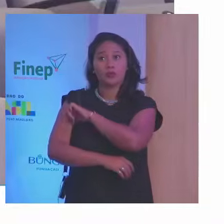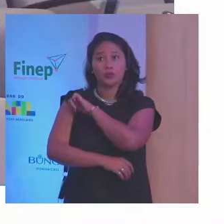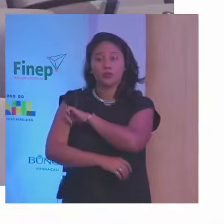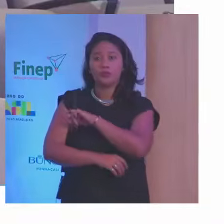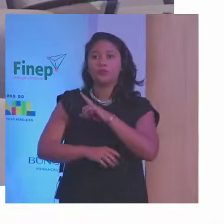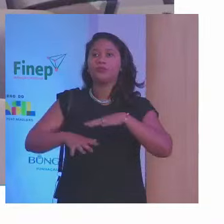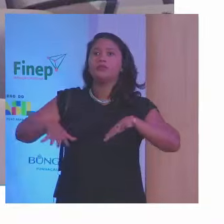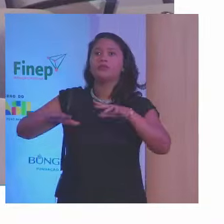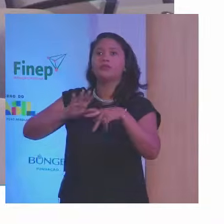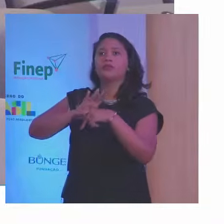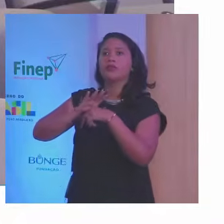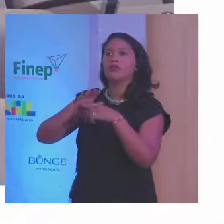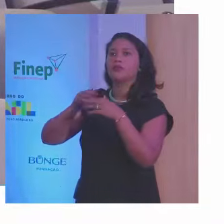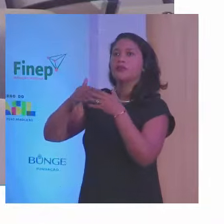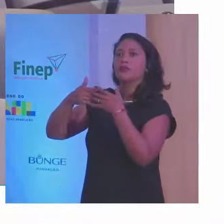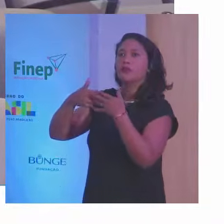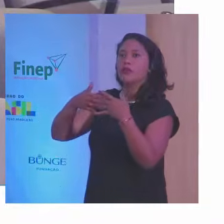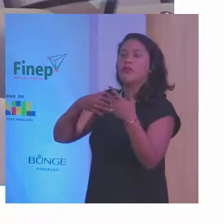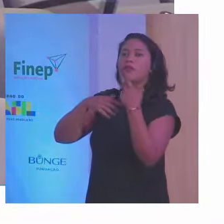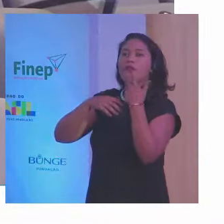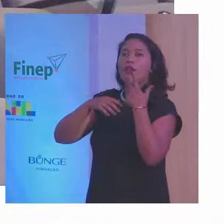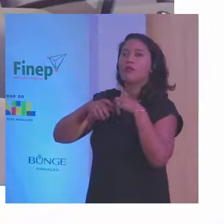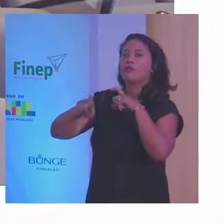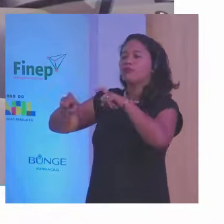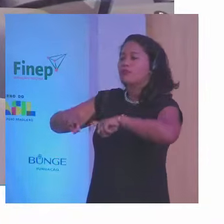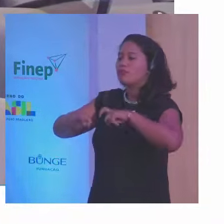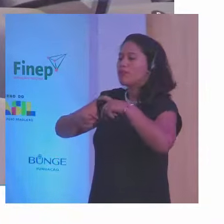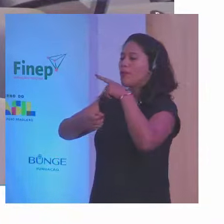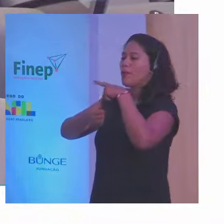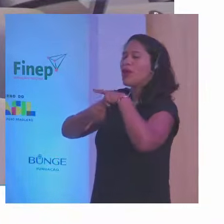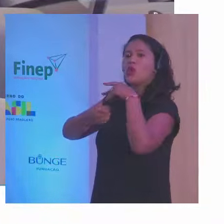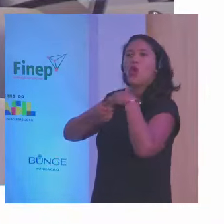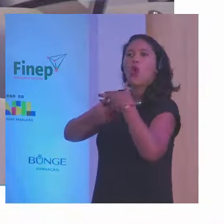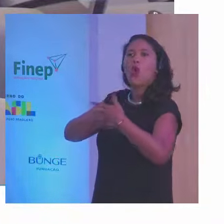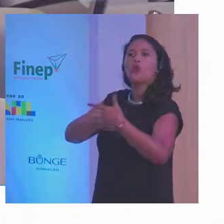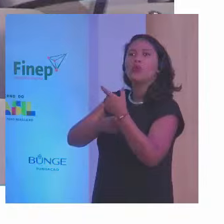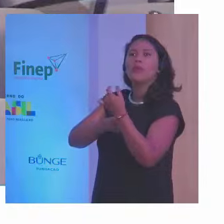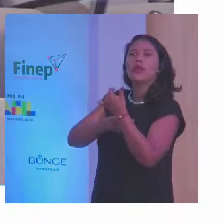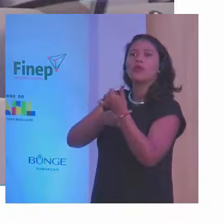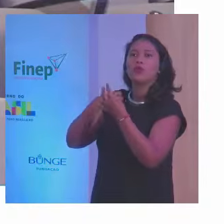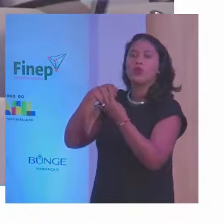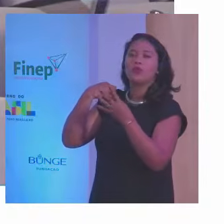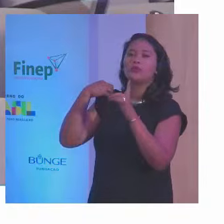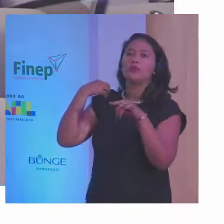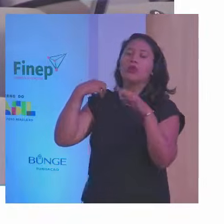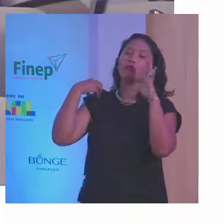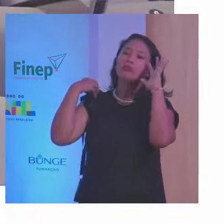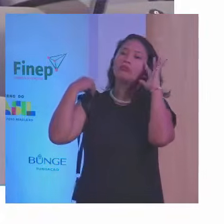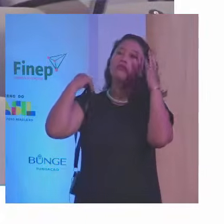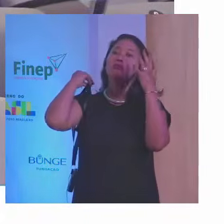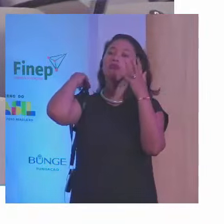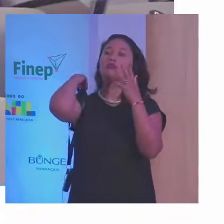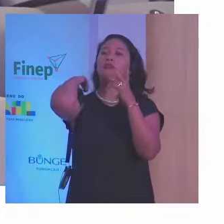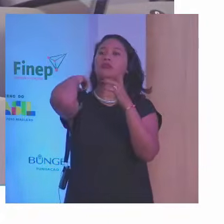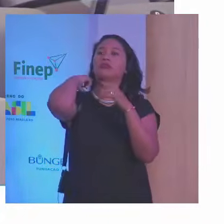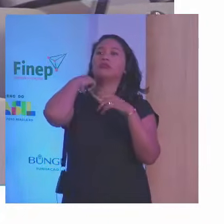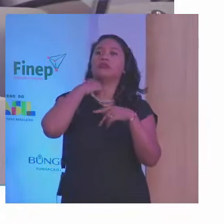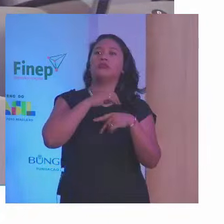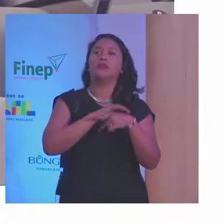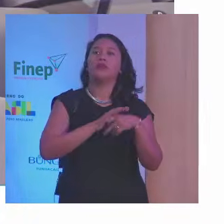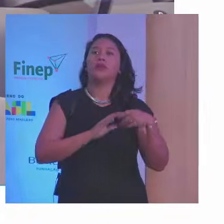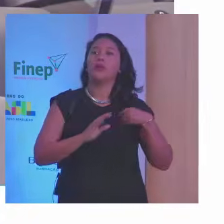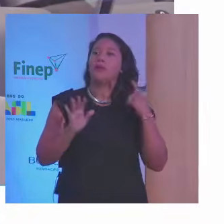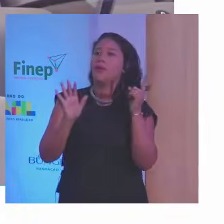a gente ainda está falando de royalties do petróleo, que em 2014 teve uma decisão, e aí a minha pergunta agora é para o